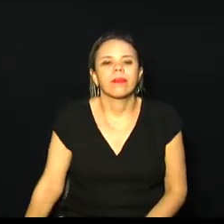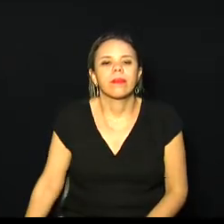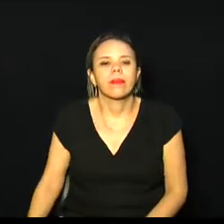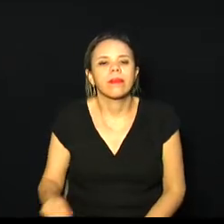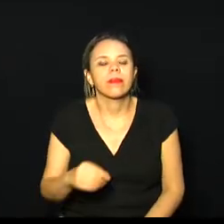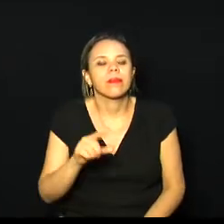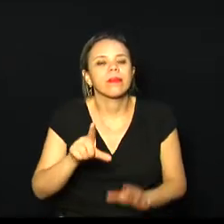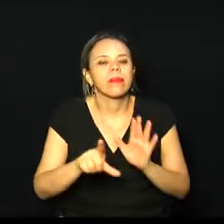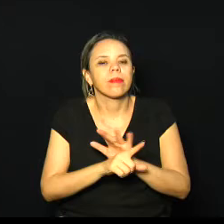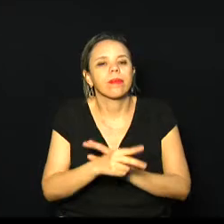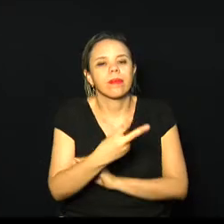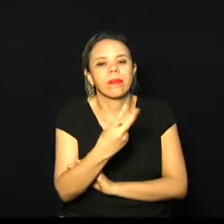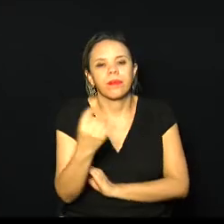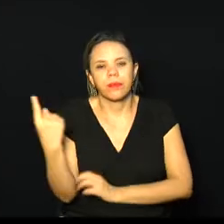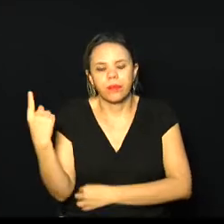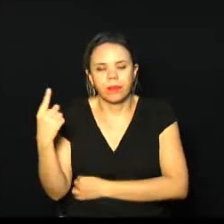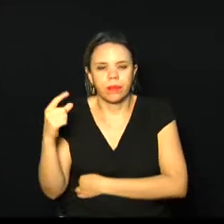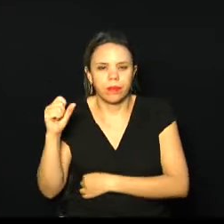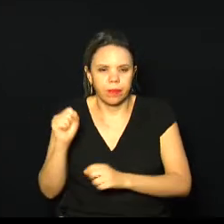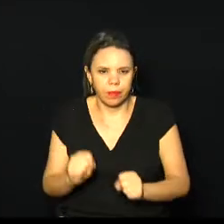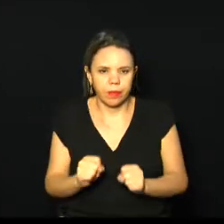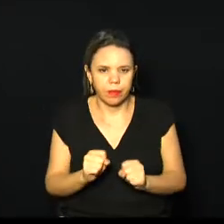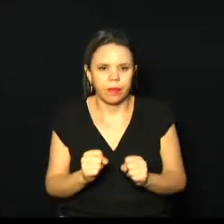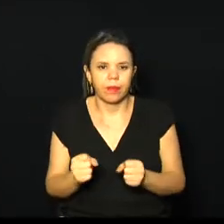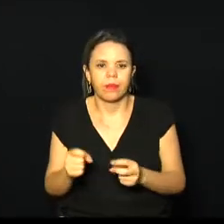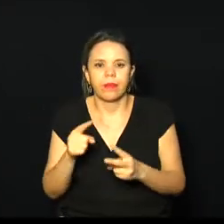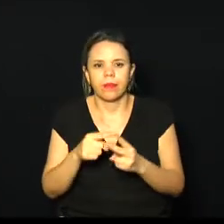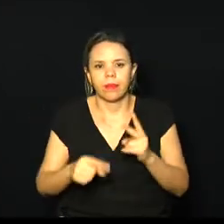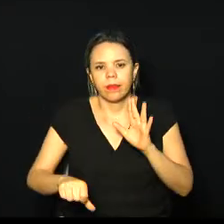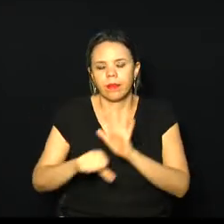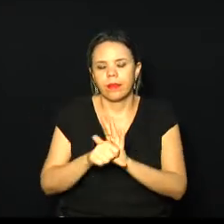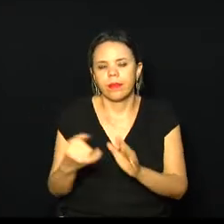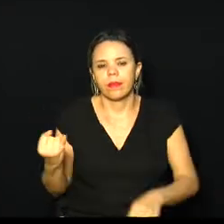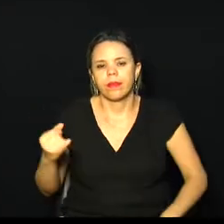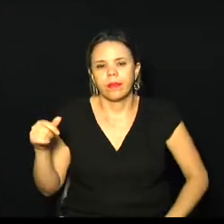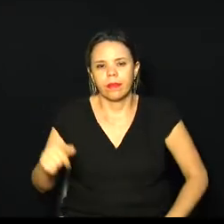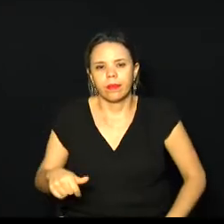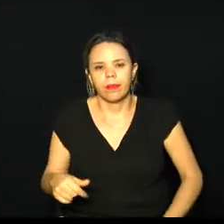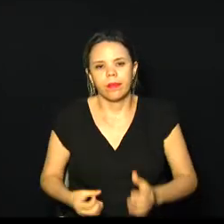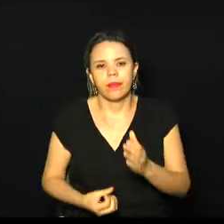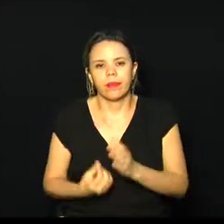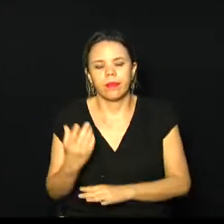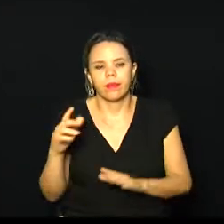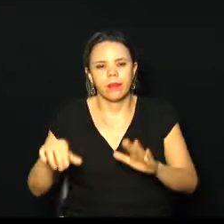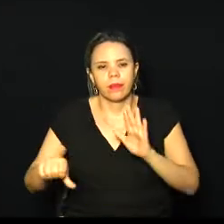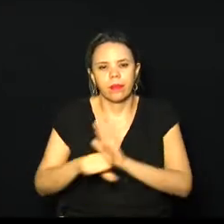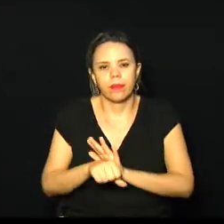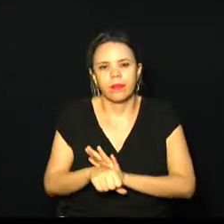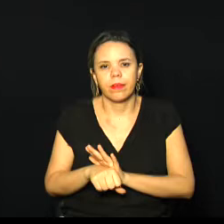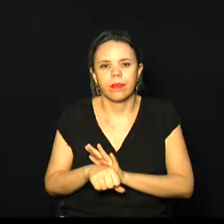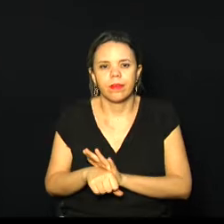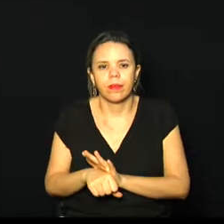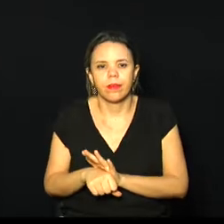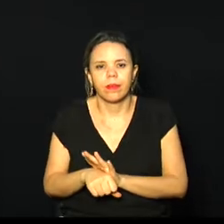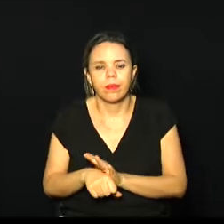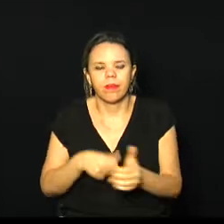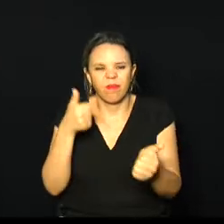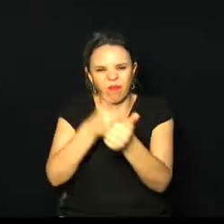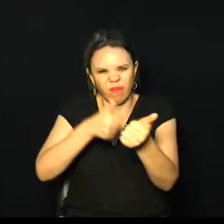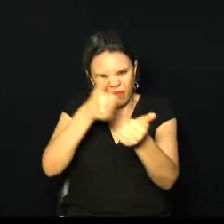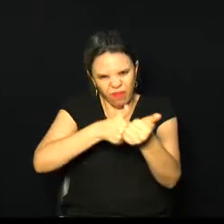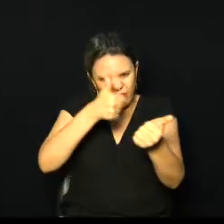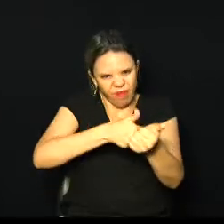2021, ainda a gente pode tipificar mais 2 crimes que foram importantes aqui, a criação. O crime de stalking, que é o crime de